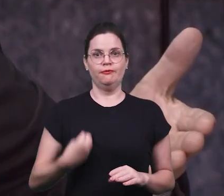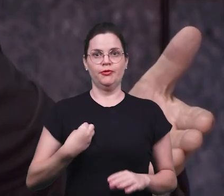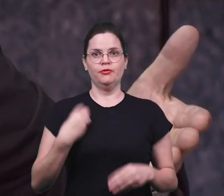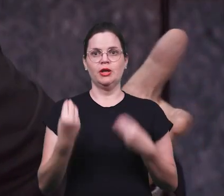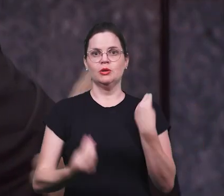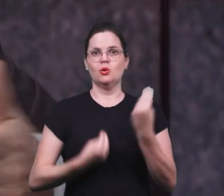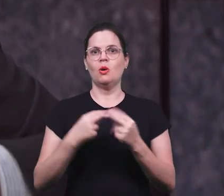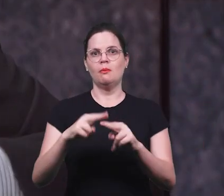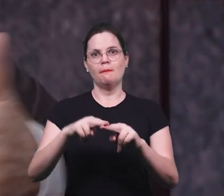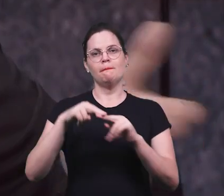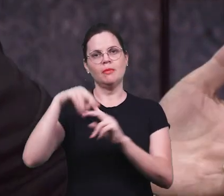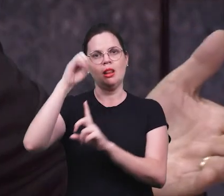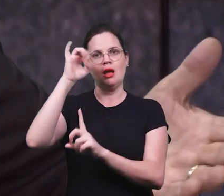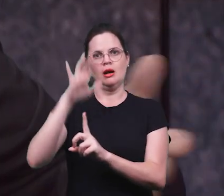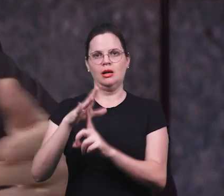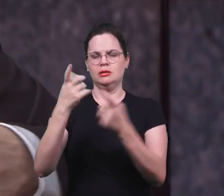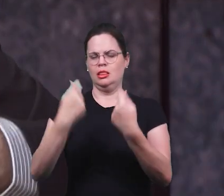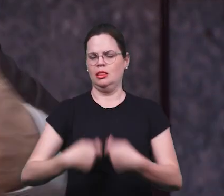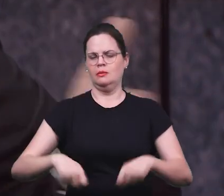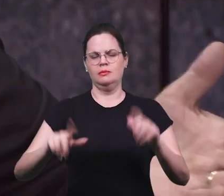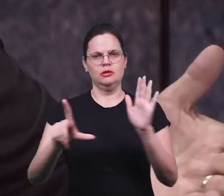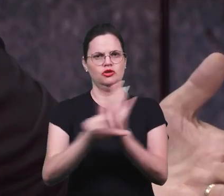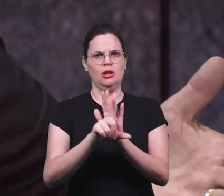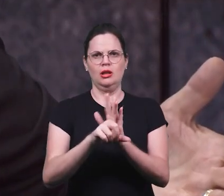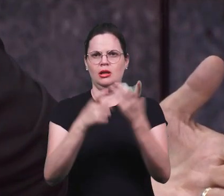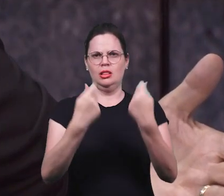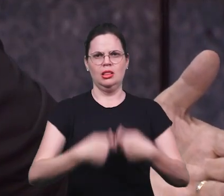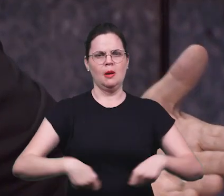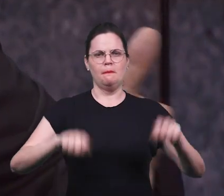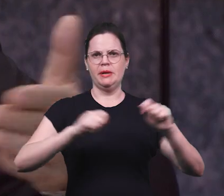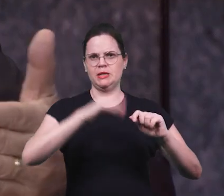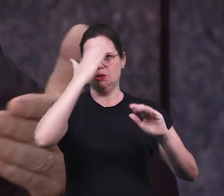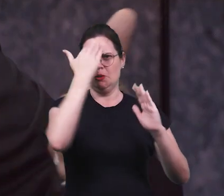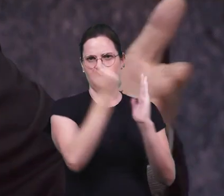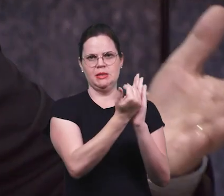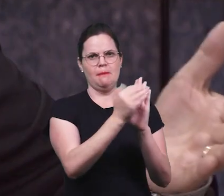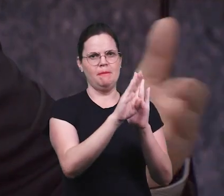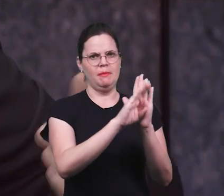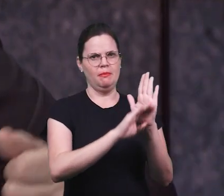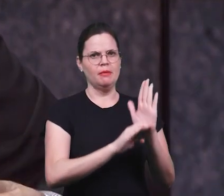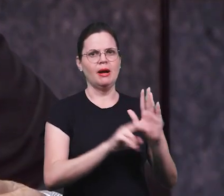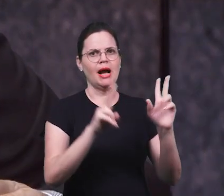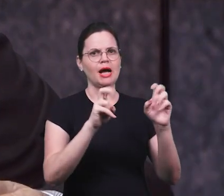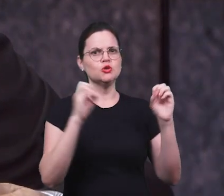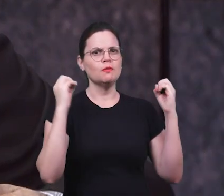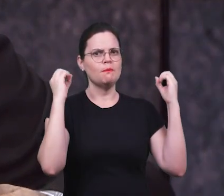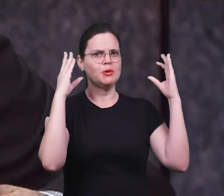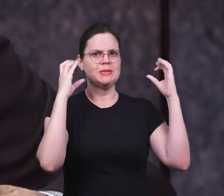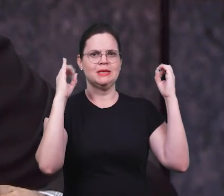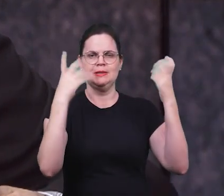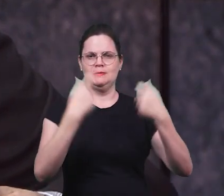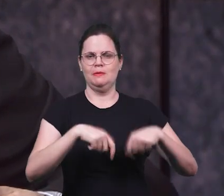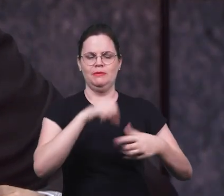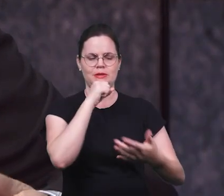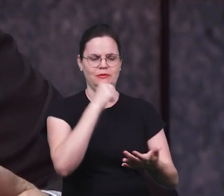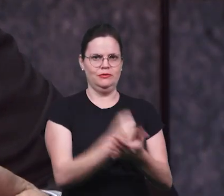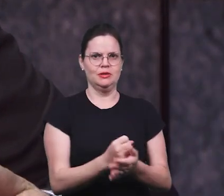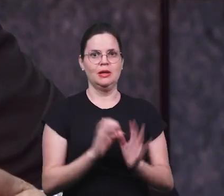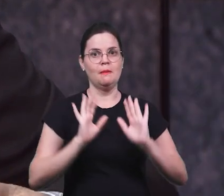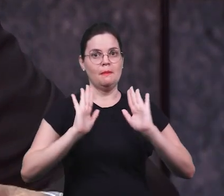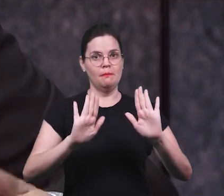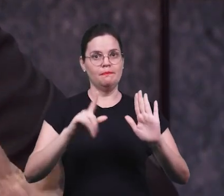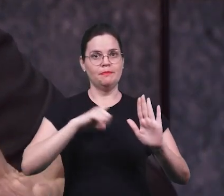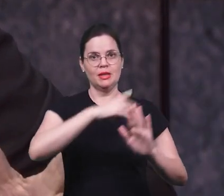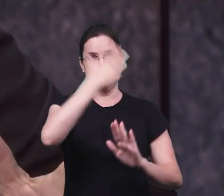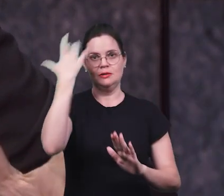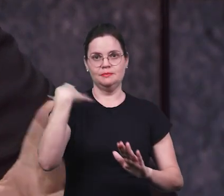graça de Deus, sem lei, sem mandamentos, mas na direção do Espírito Santo. Mais